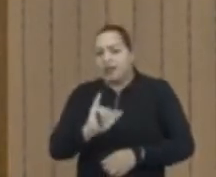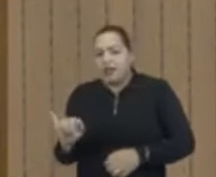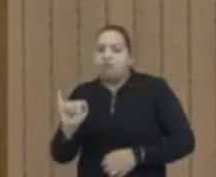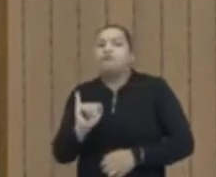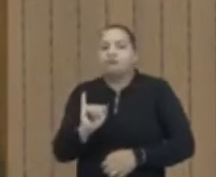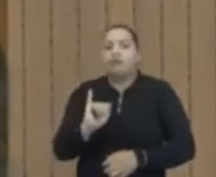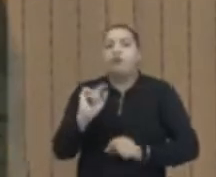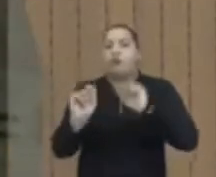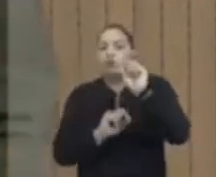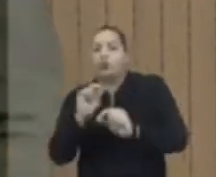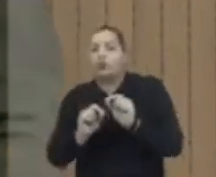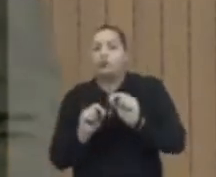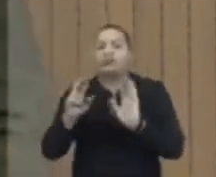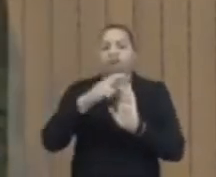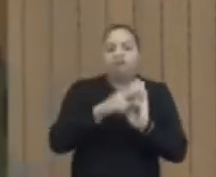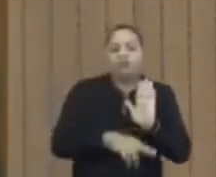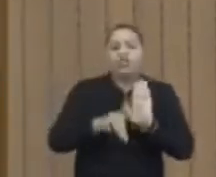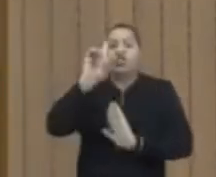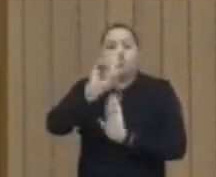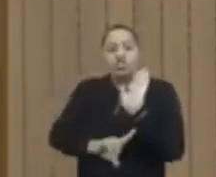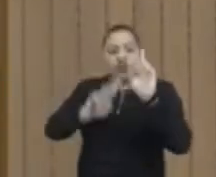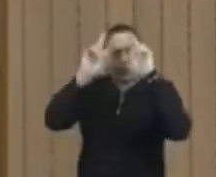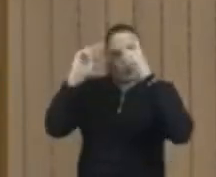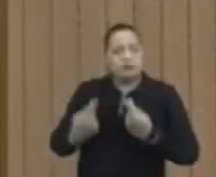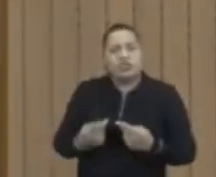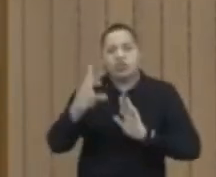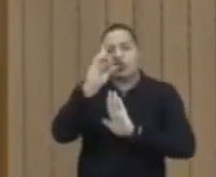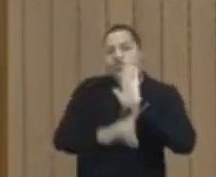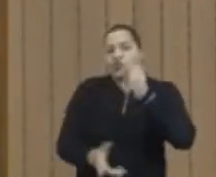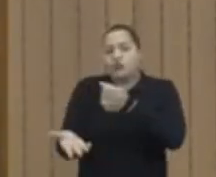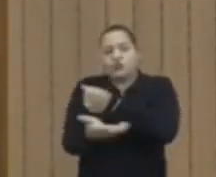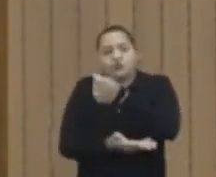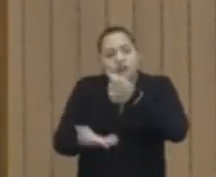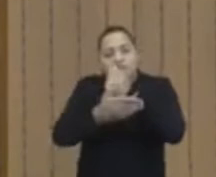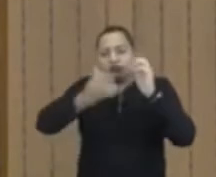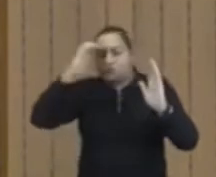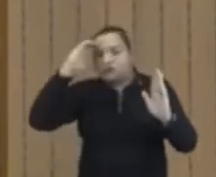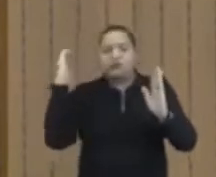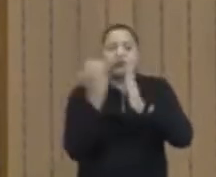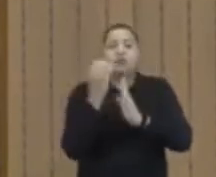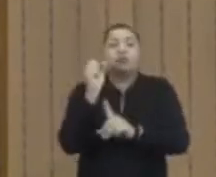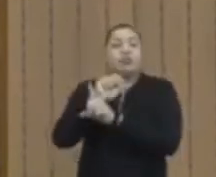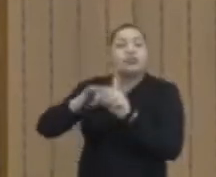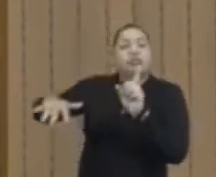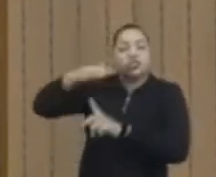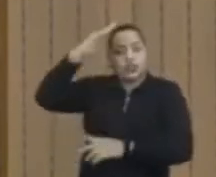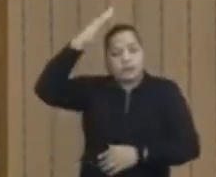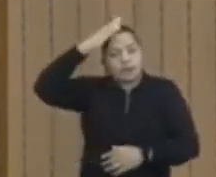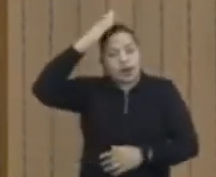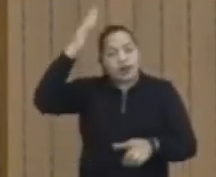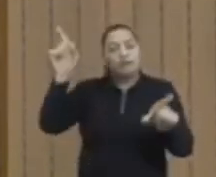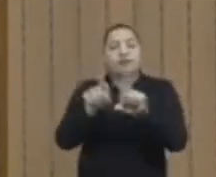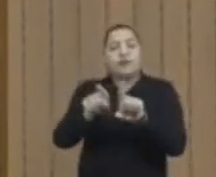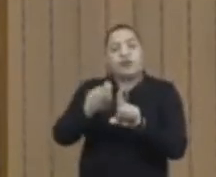que é cumprimento dos direitos fundamentais, dos direitos humanos, e que a sociedade paraense, a sociedade amazônida, possa ser cada vez mais